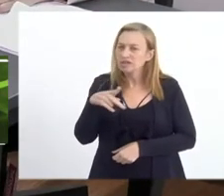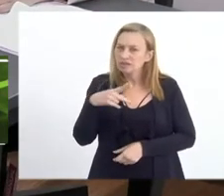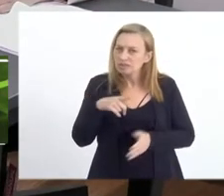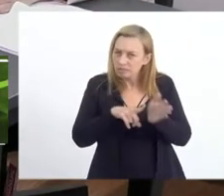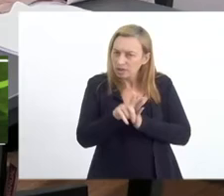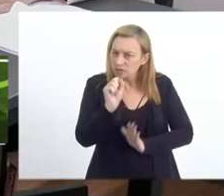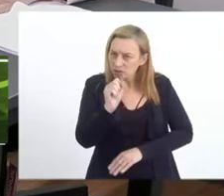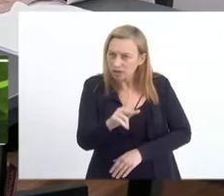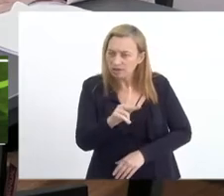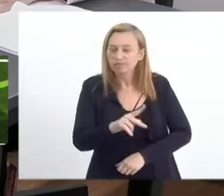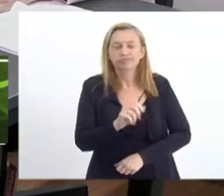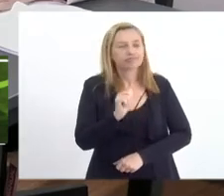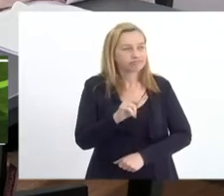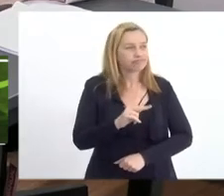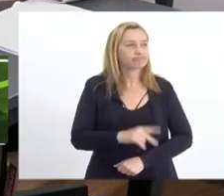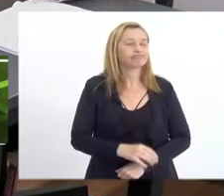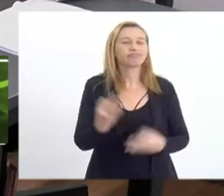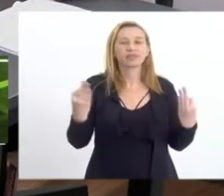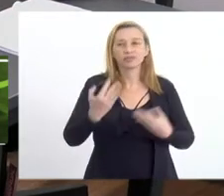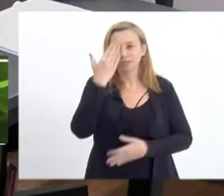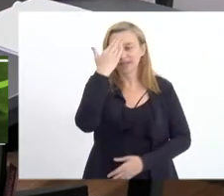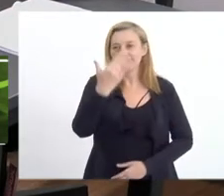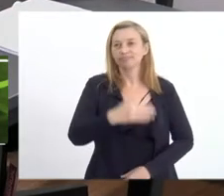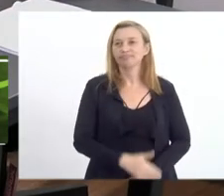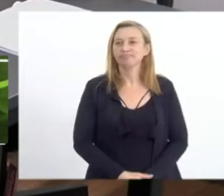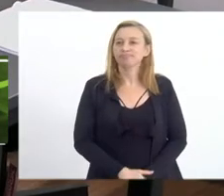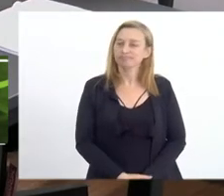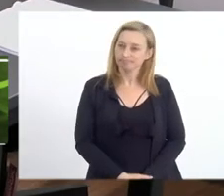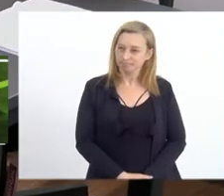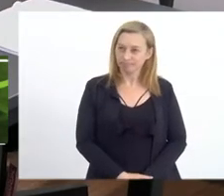bom? Perfeito, obrigada.